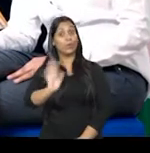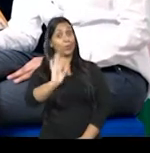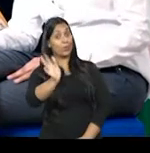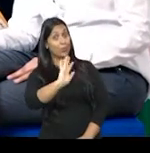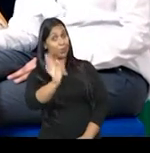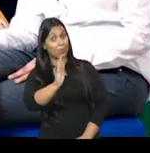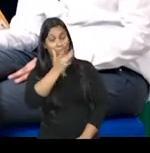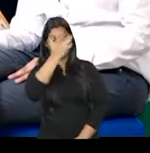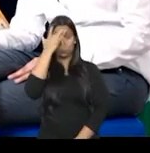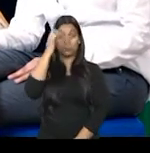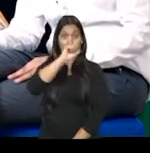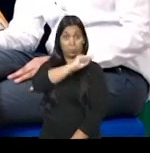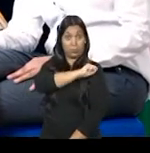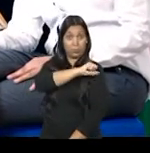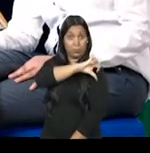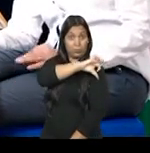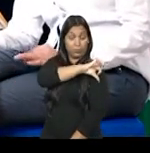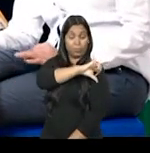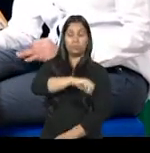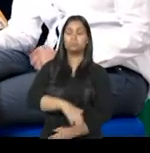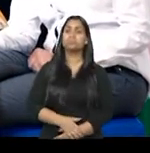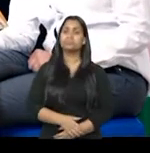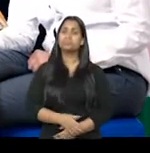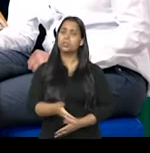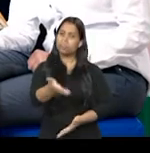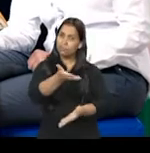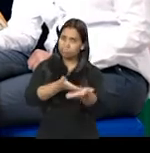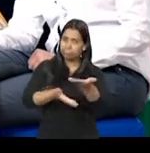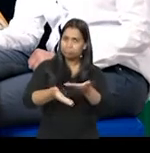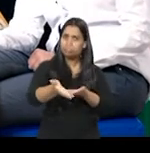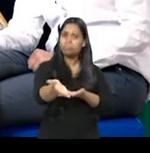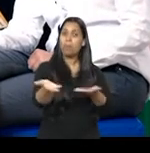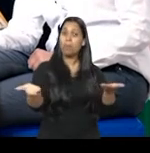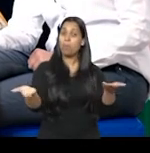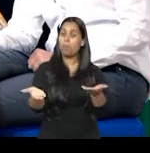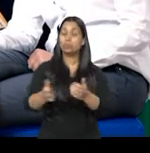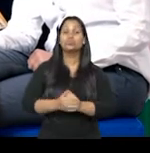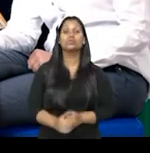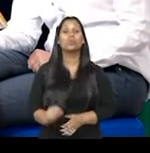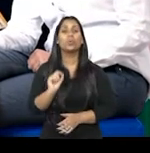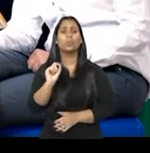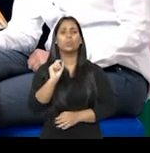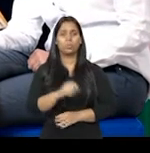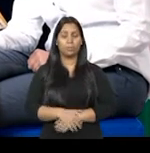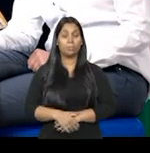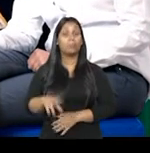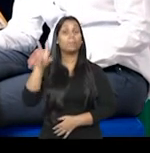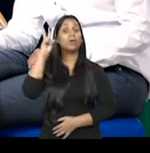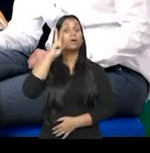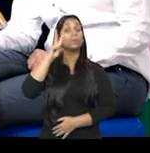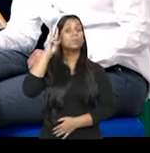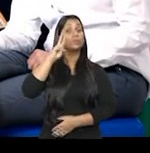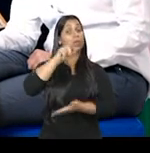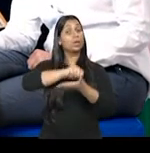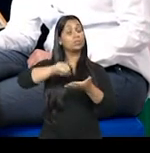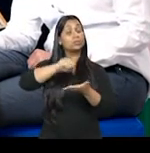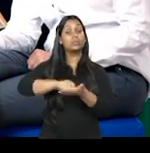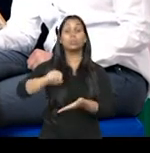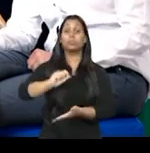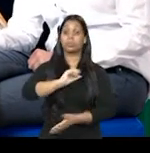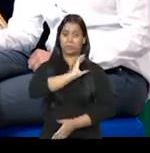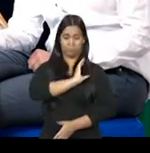Olá, alunos do 8º e 9º anos. Eu quero compartilhar com vocês hoje uma história escrita por Clarice